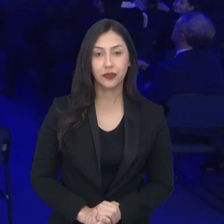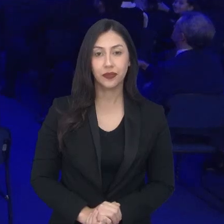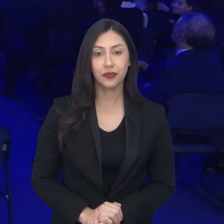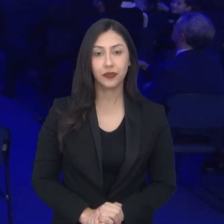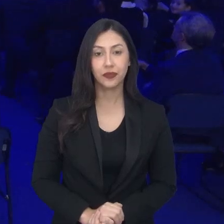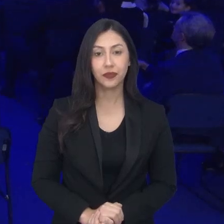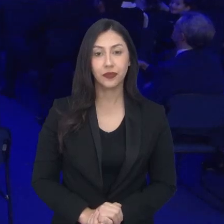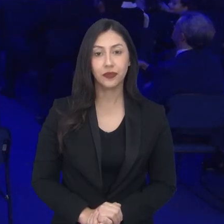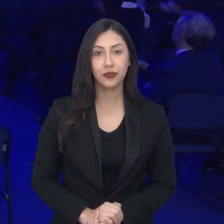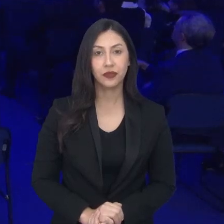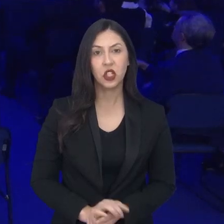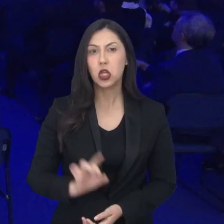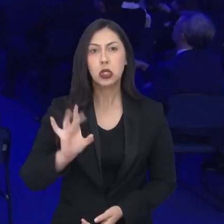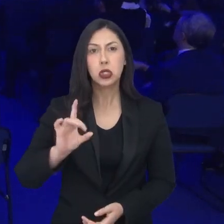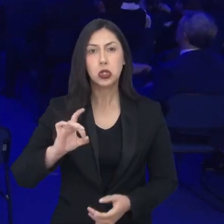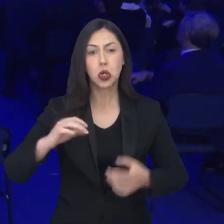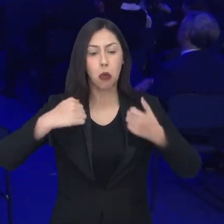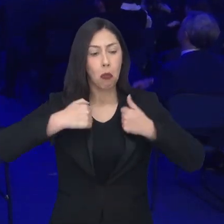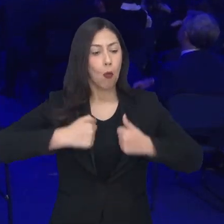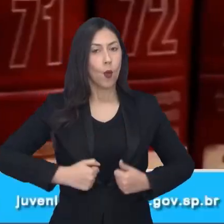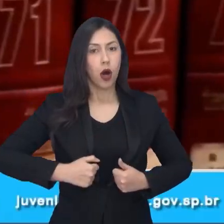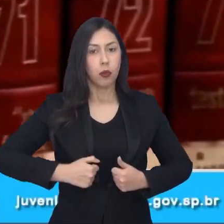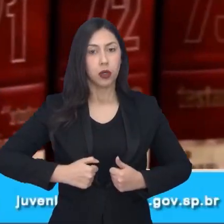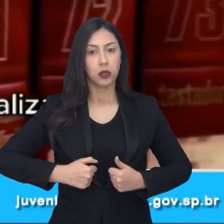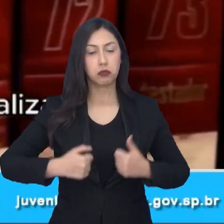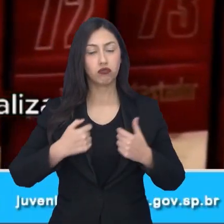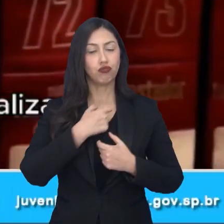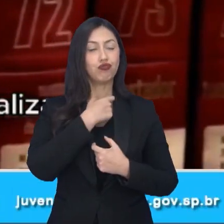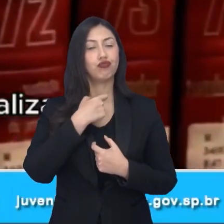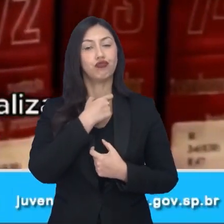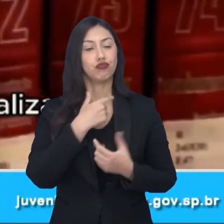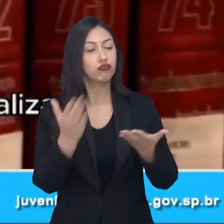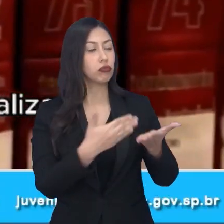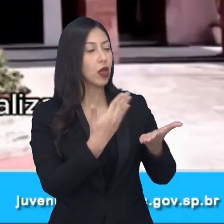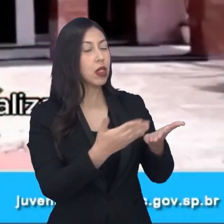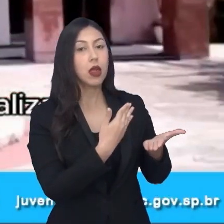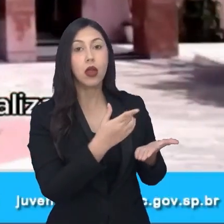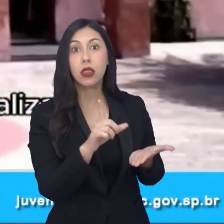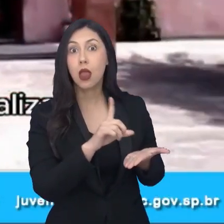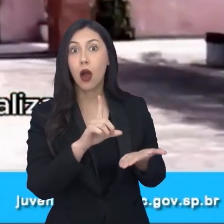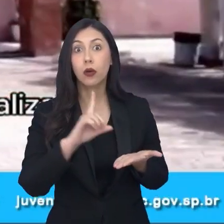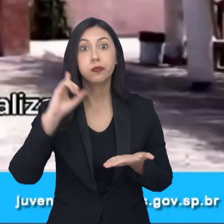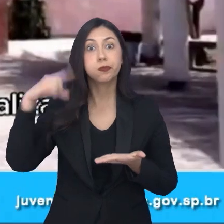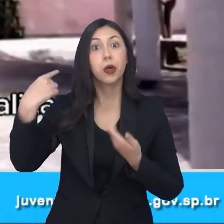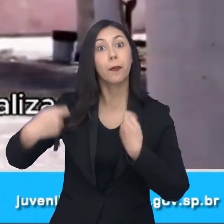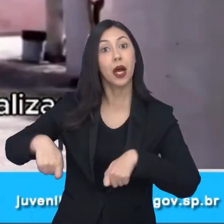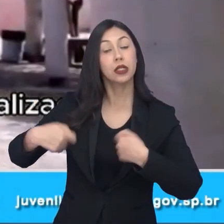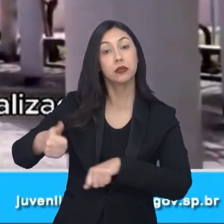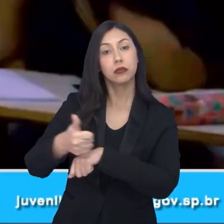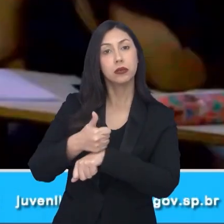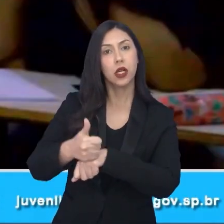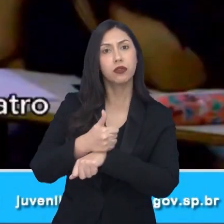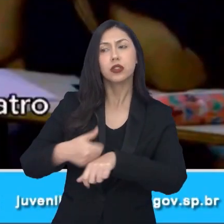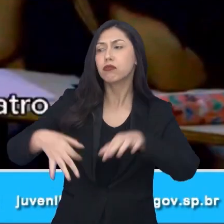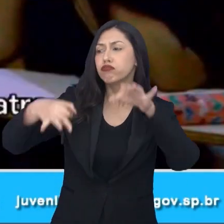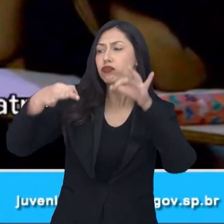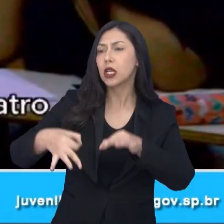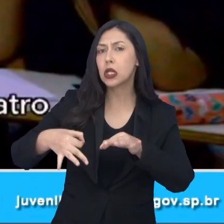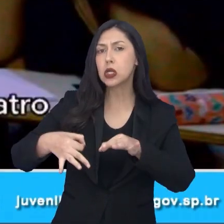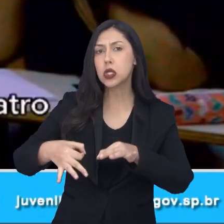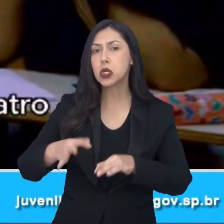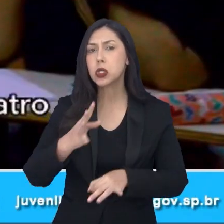Para além da beca, dos ternos, dos papéis e dos livros, o direito exige um profissional assíduo e atualizado. E